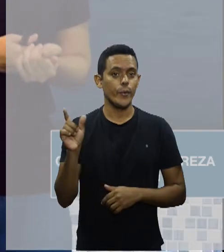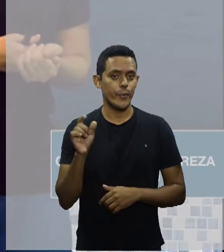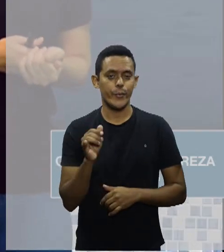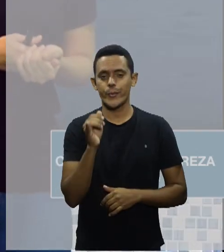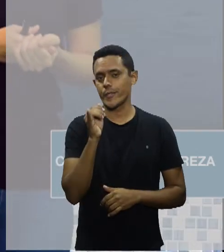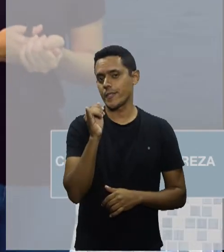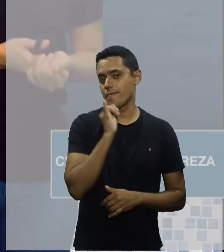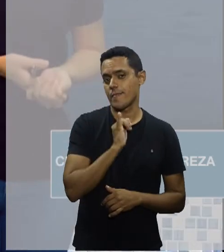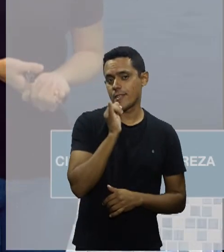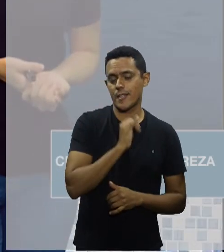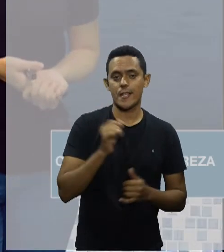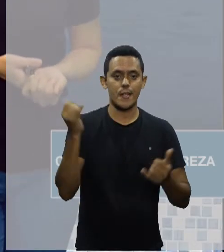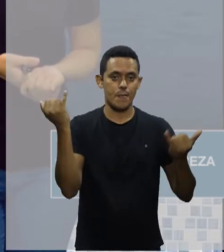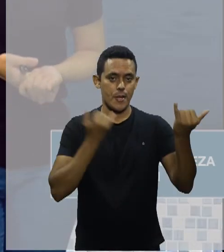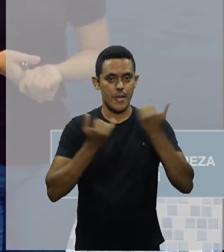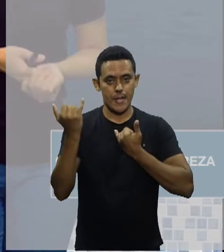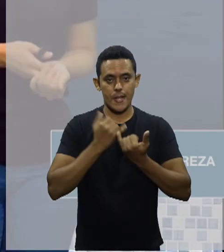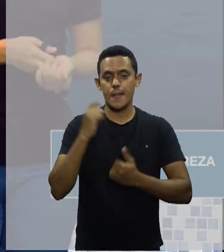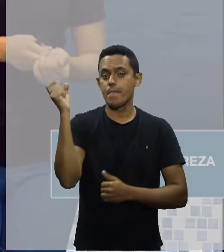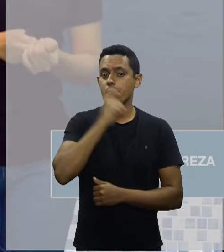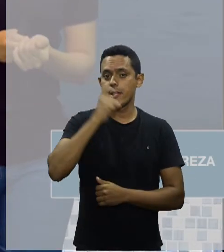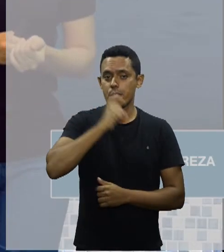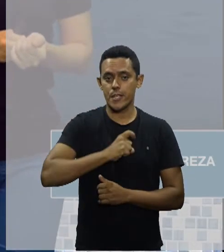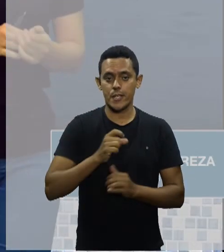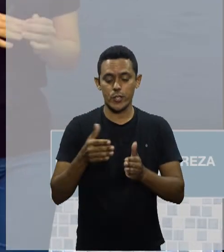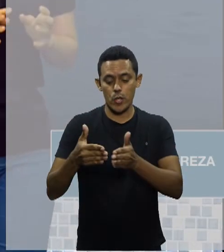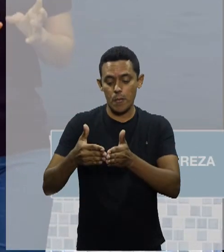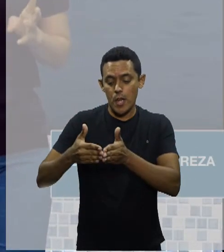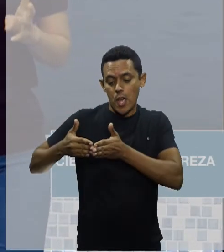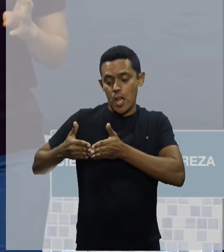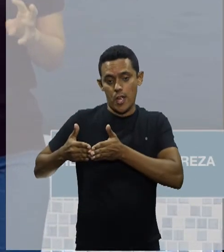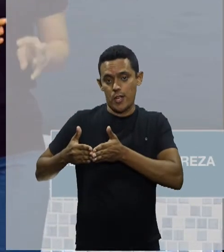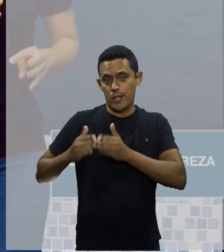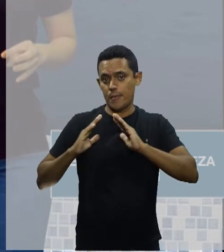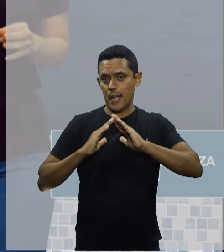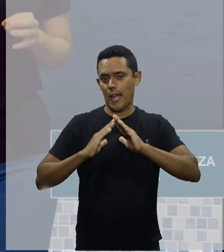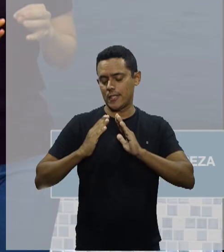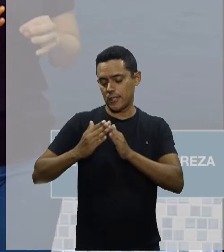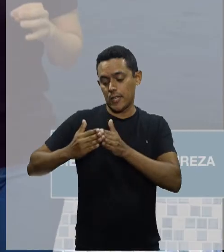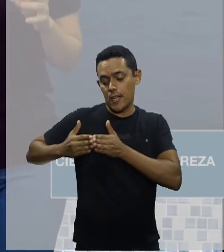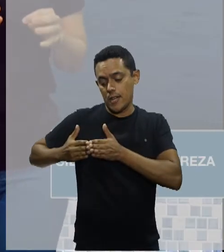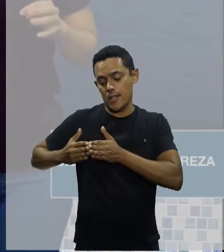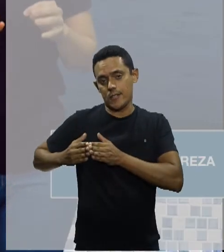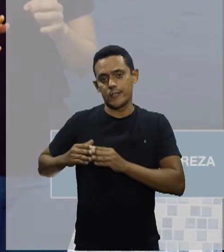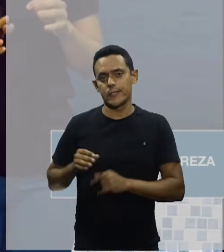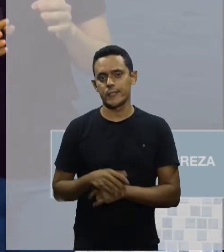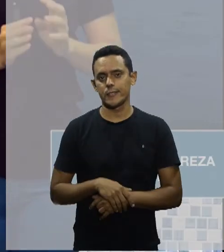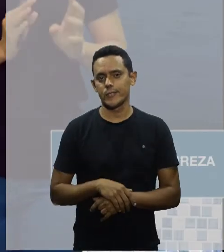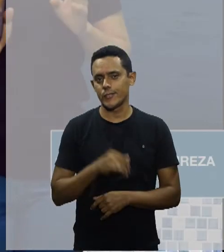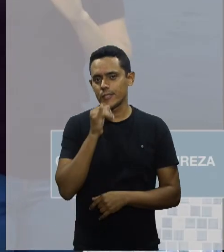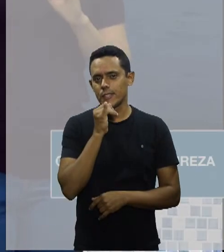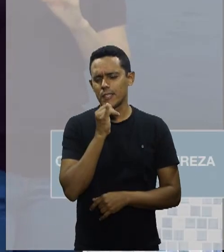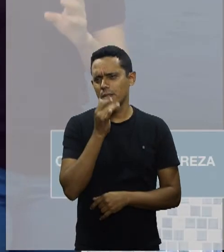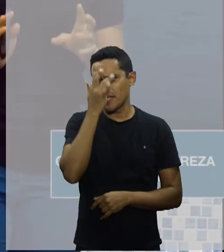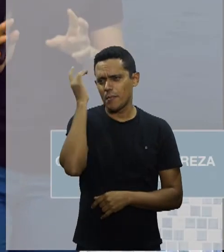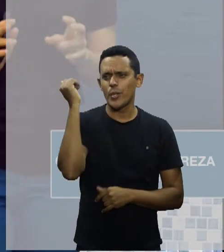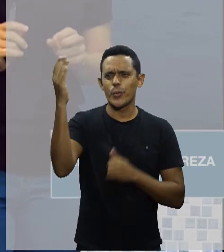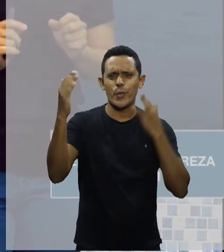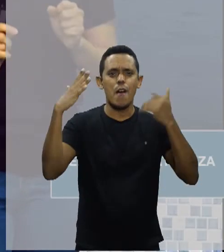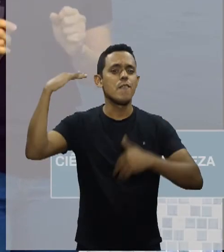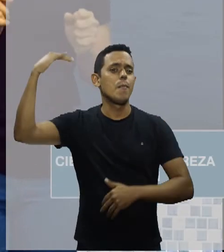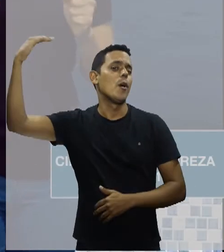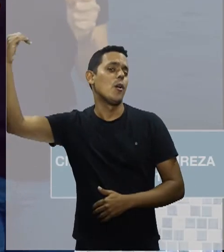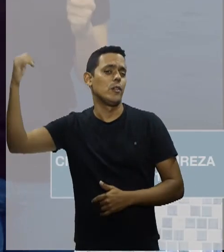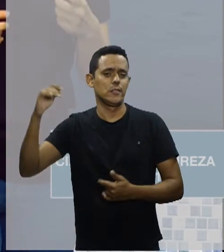de fake news é sobre isolamento social então normalmente está ligado a personalidade a pessoas conhecidas que quebraram esse